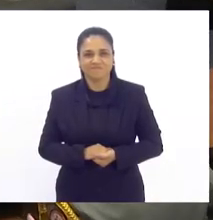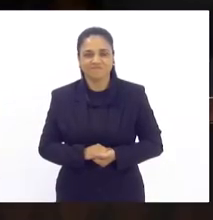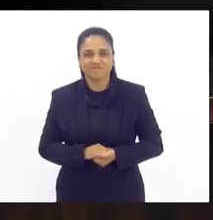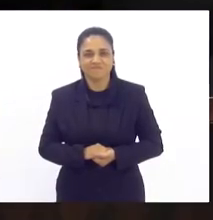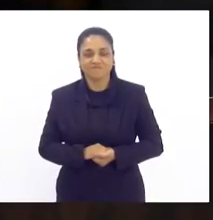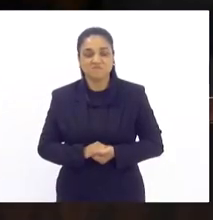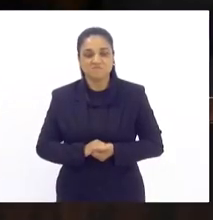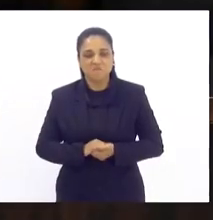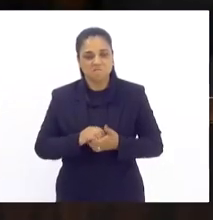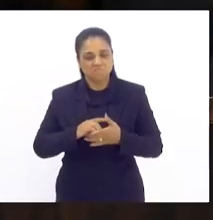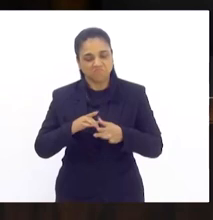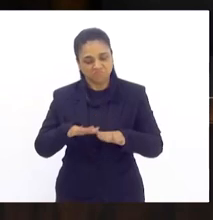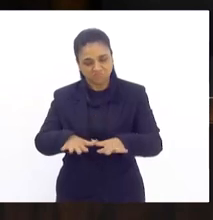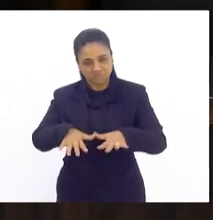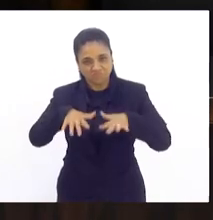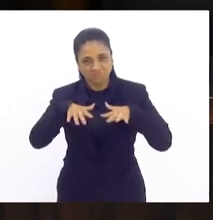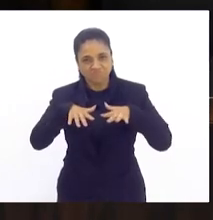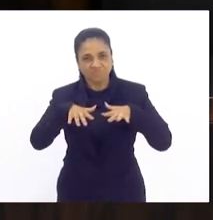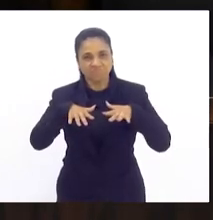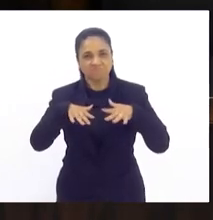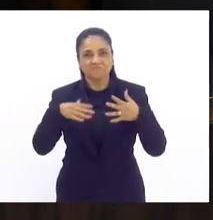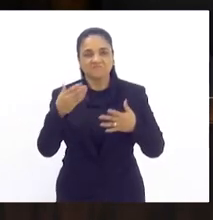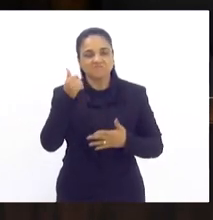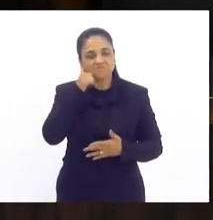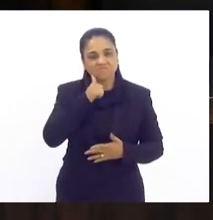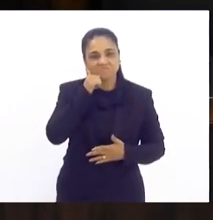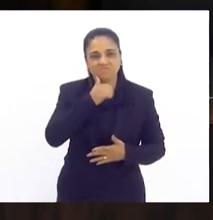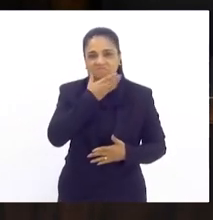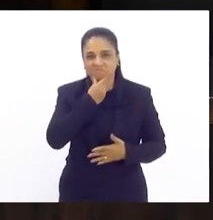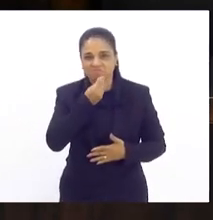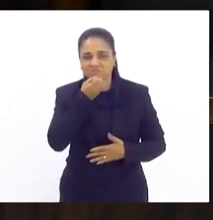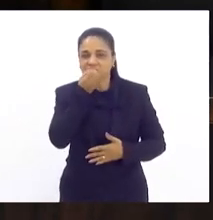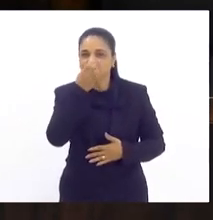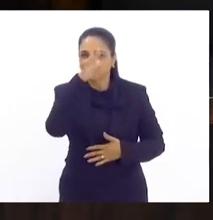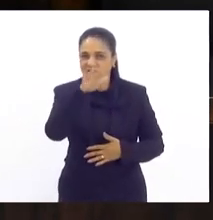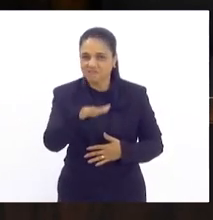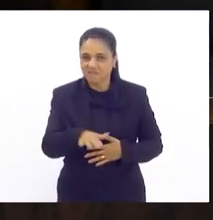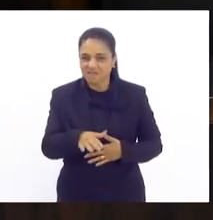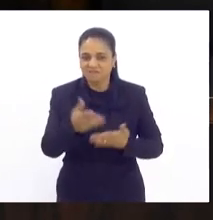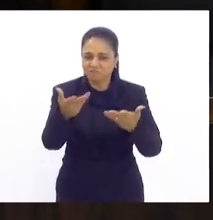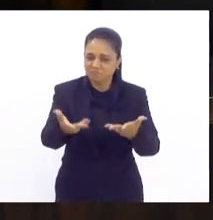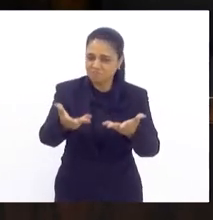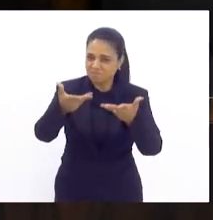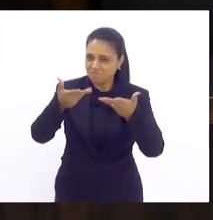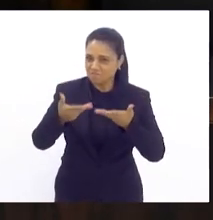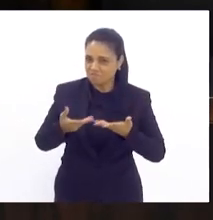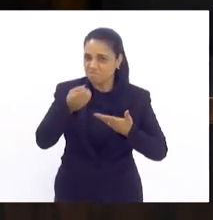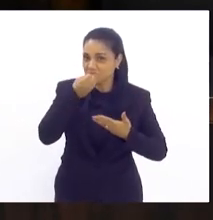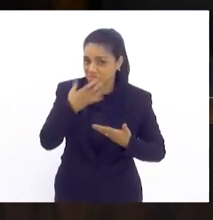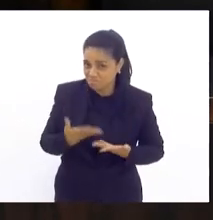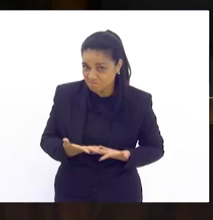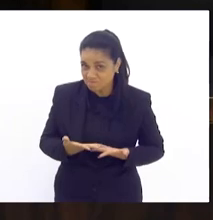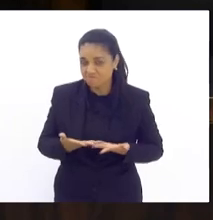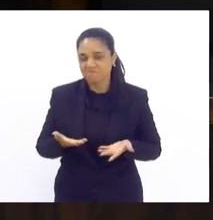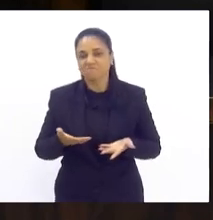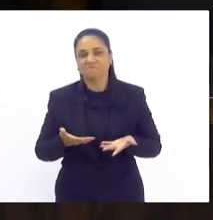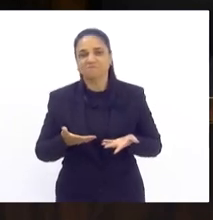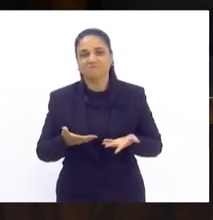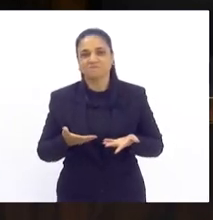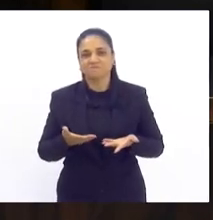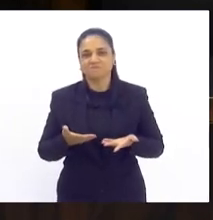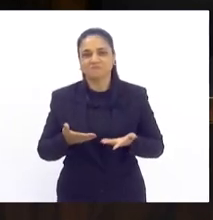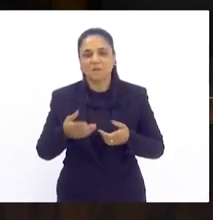Autoridades presentes, senhores e senhoras, boa tarde, sejam bem-vindos. Sob